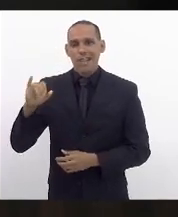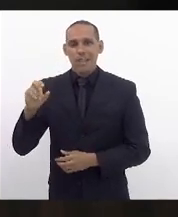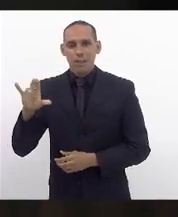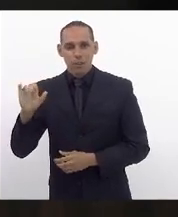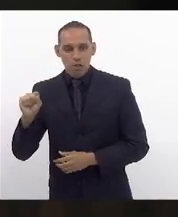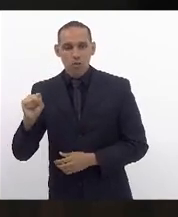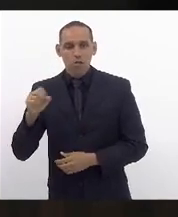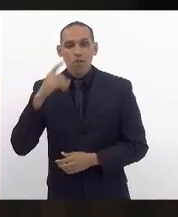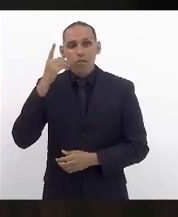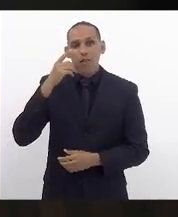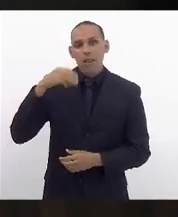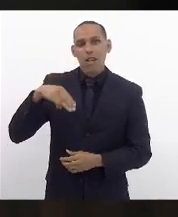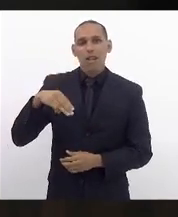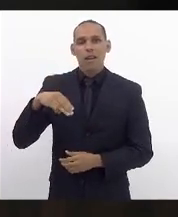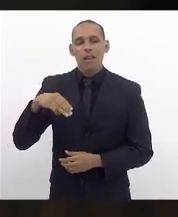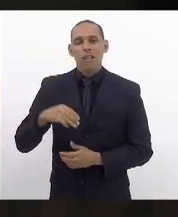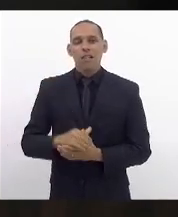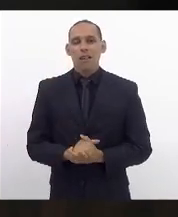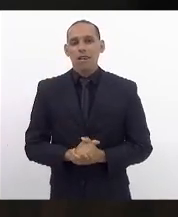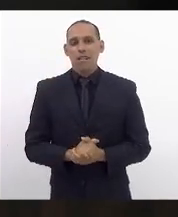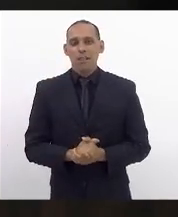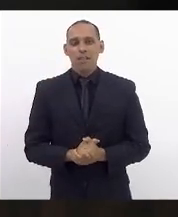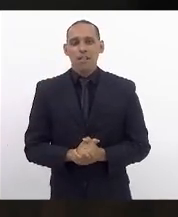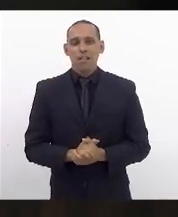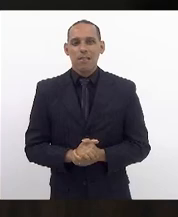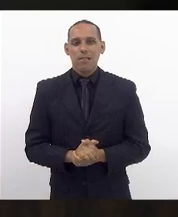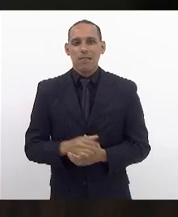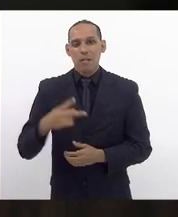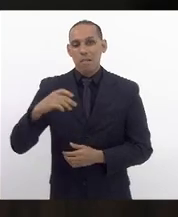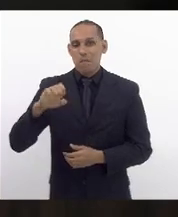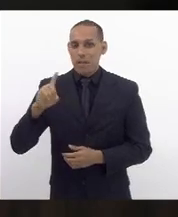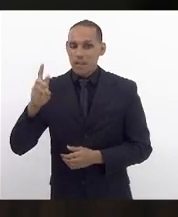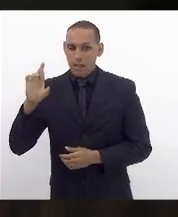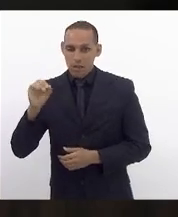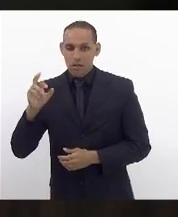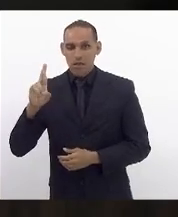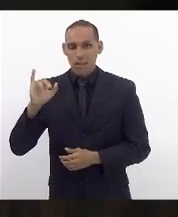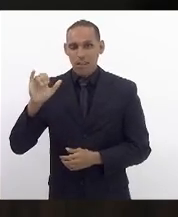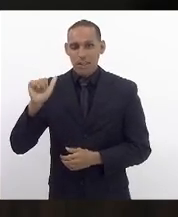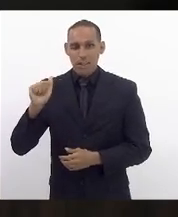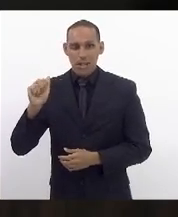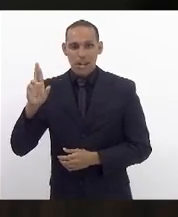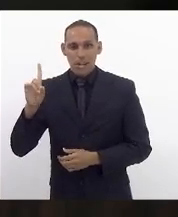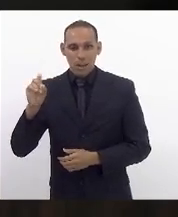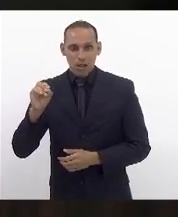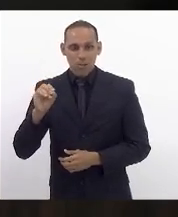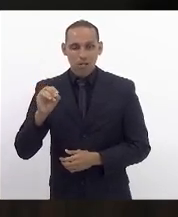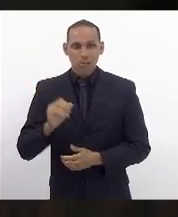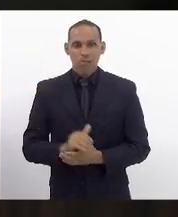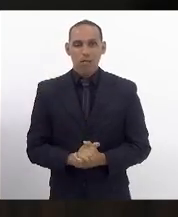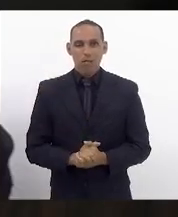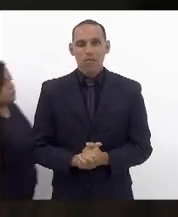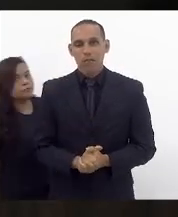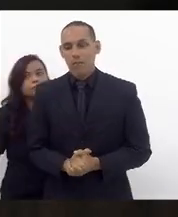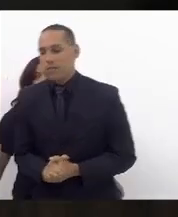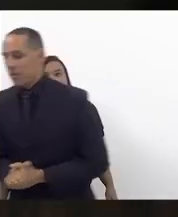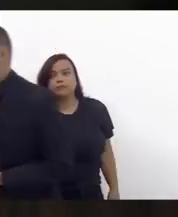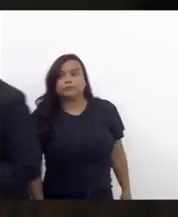Márcio Marcos Vinícius. Deputado Pedro Ricardo. Deputado Pedro